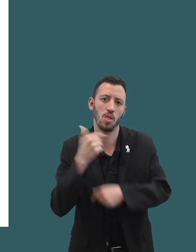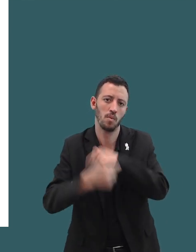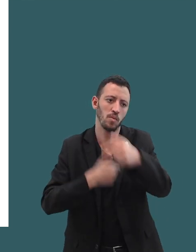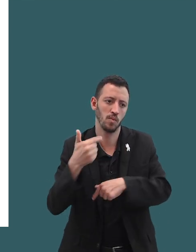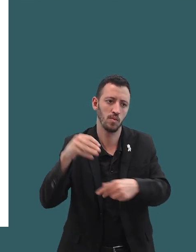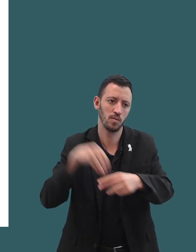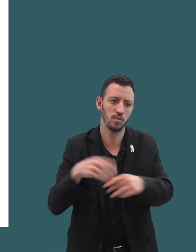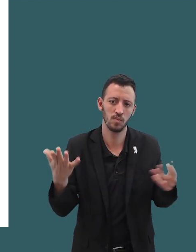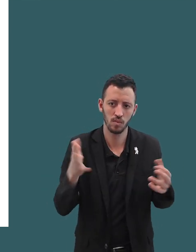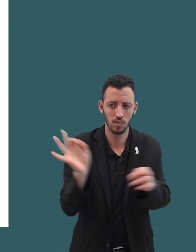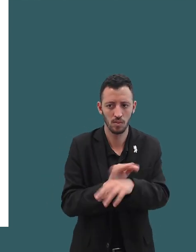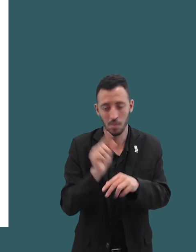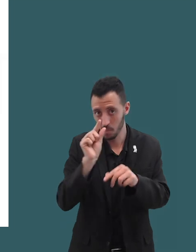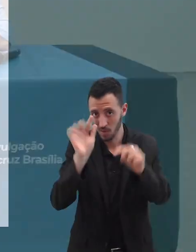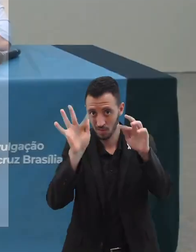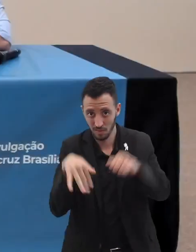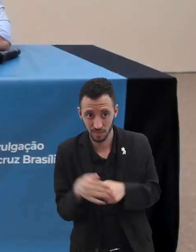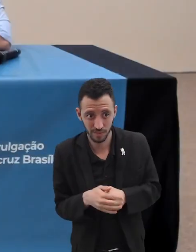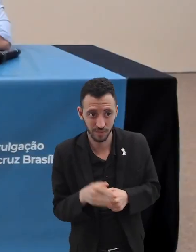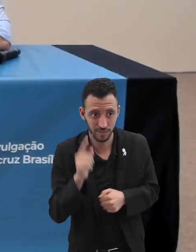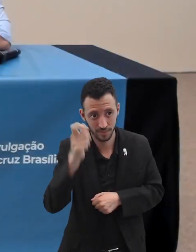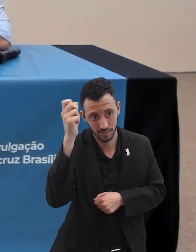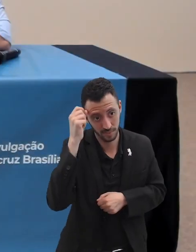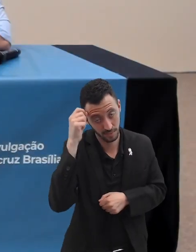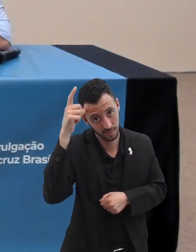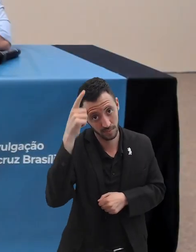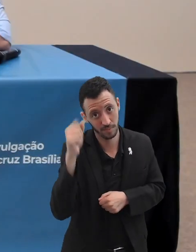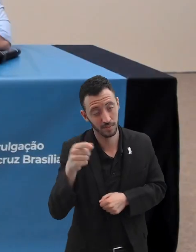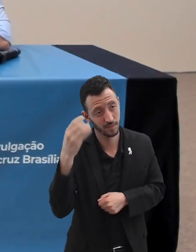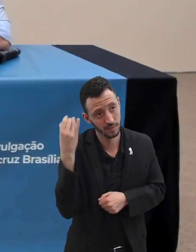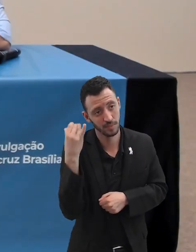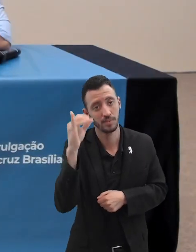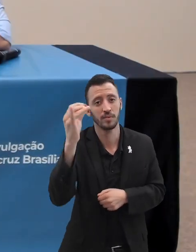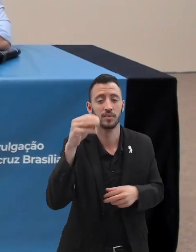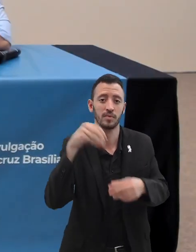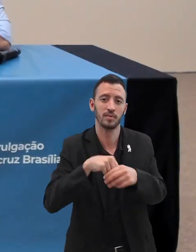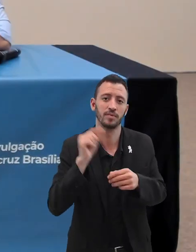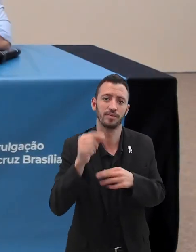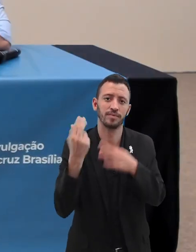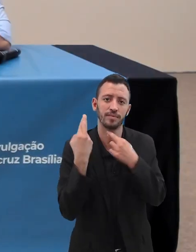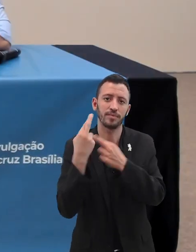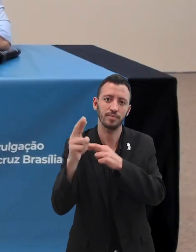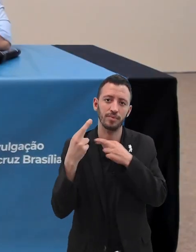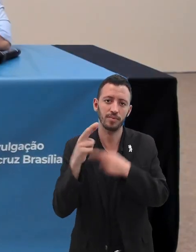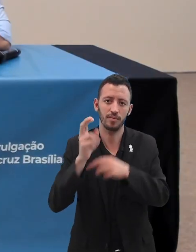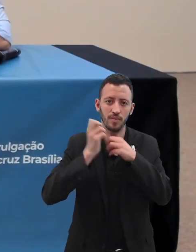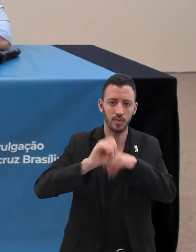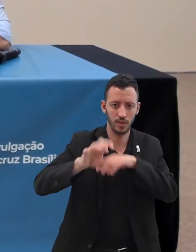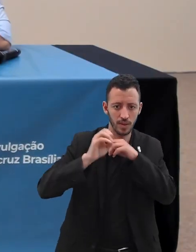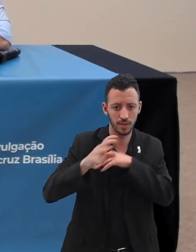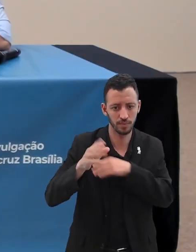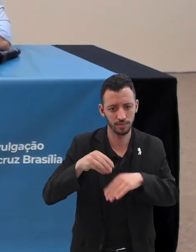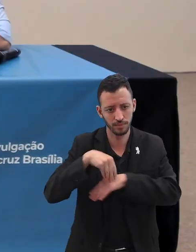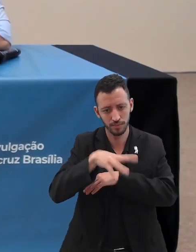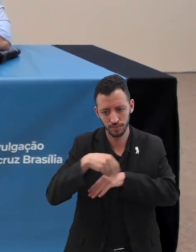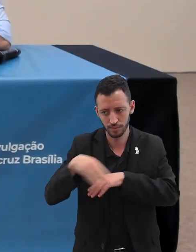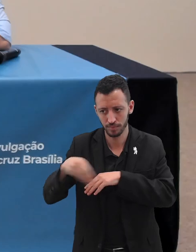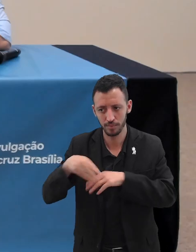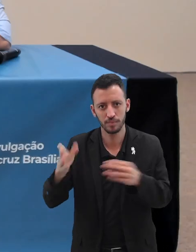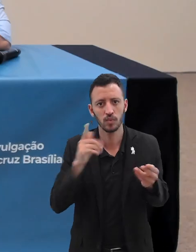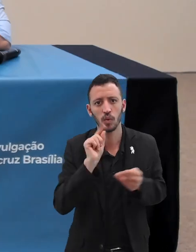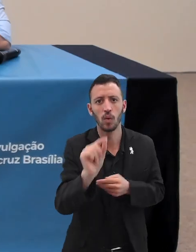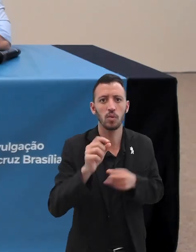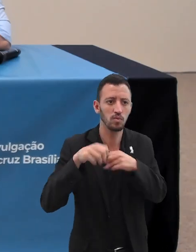trabalhe, finalizando, o conhecimento científico na perspectiva da educação midiática. Por quê? A